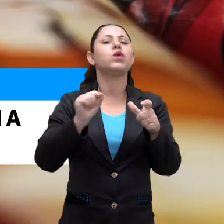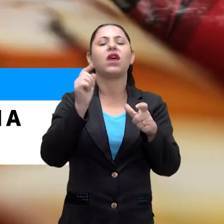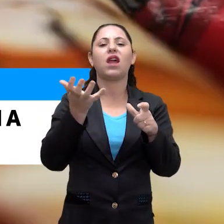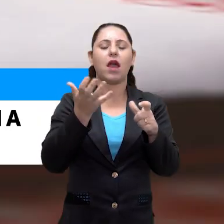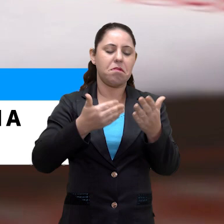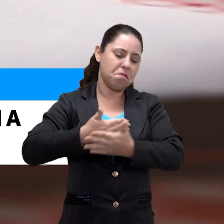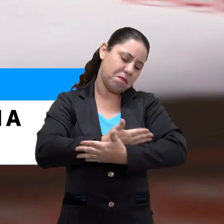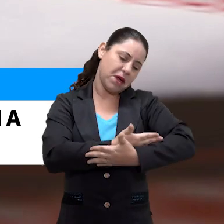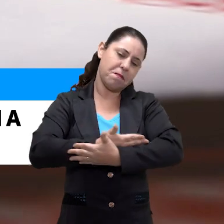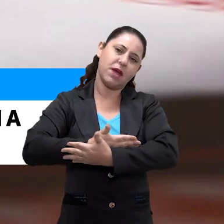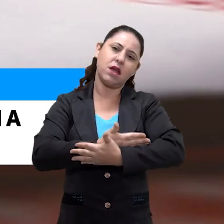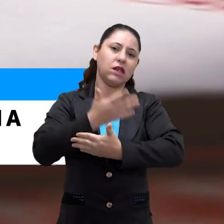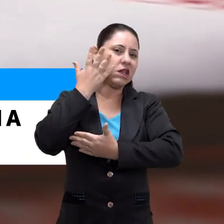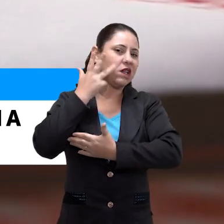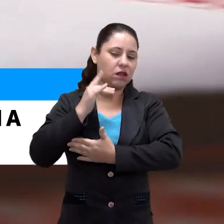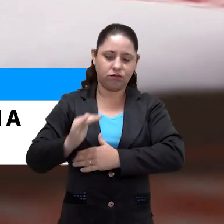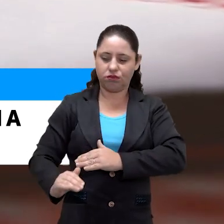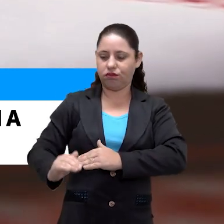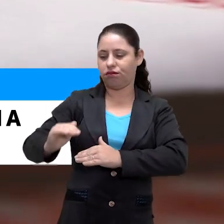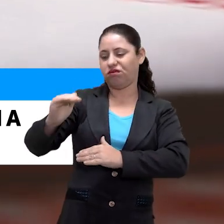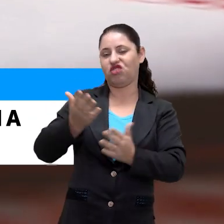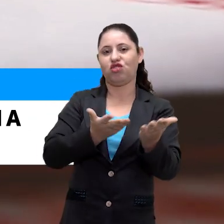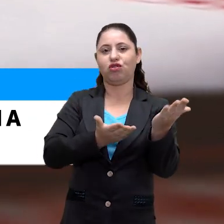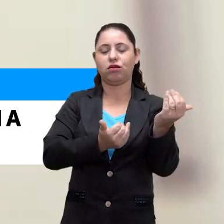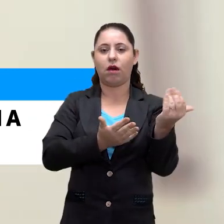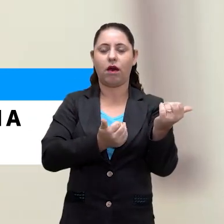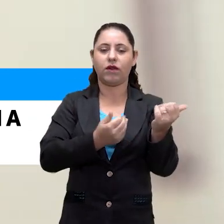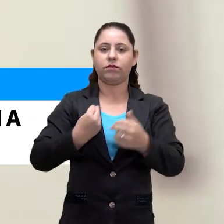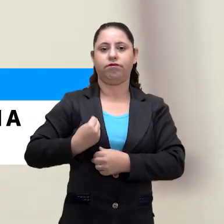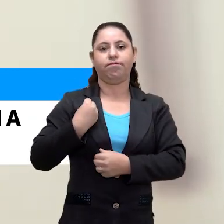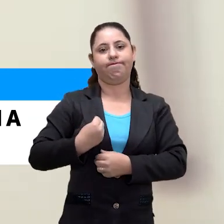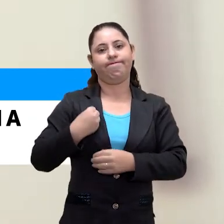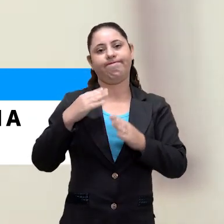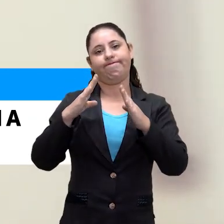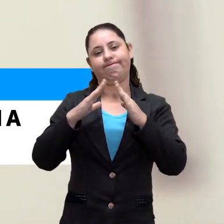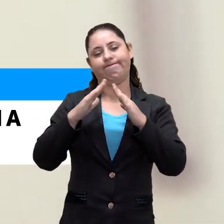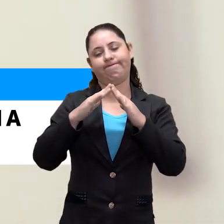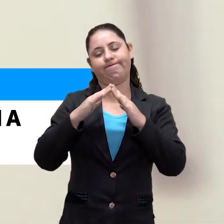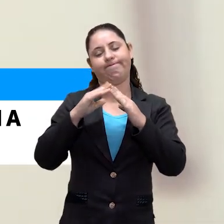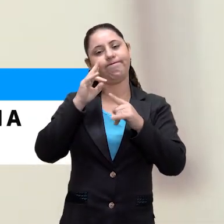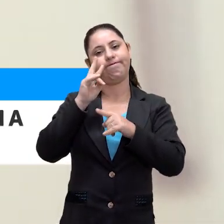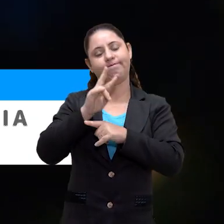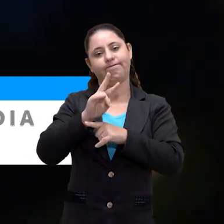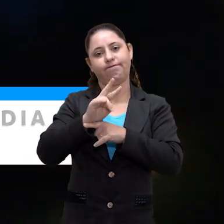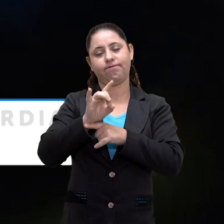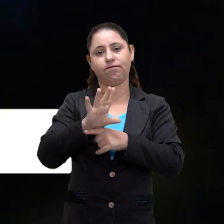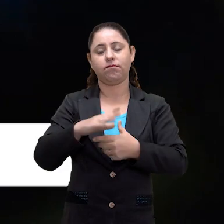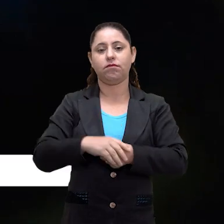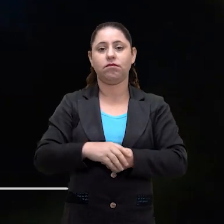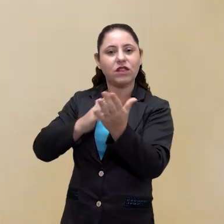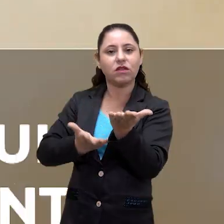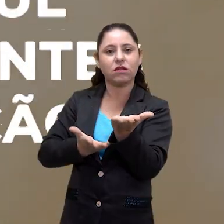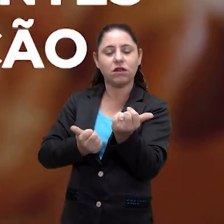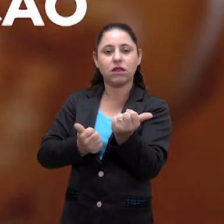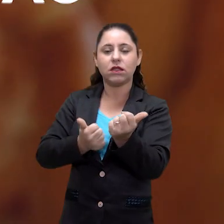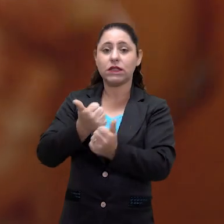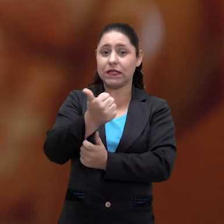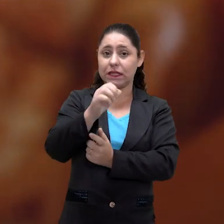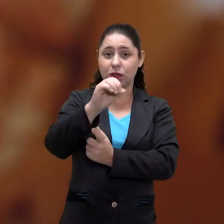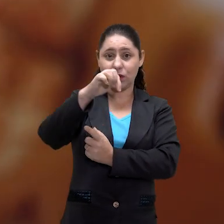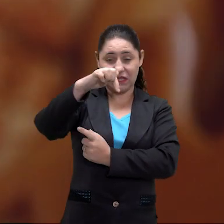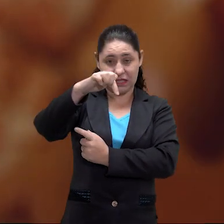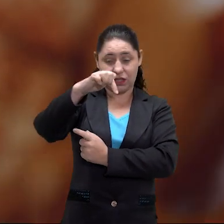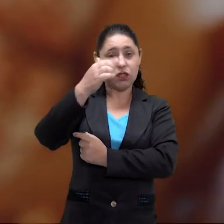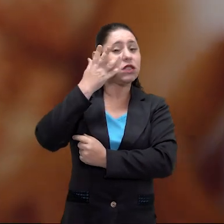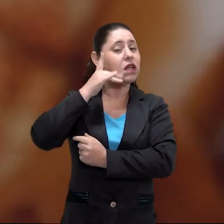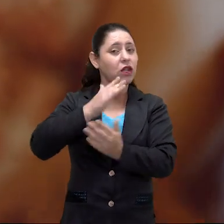imensa maioria ainda quer um bebê. E crianças mais velhas continuam vivendo em abrigos. Em Mato Grosso do